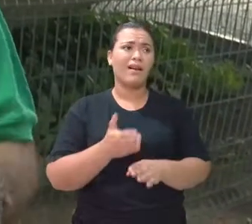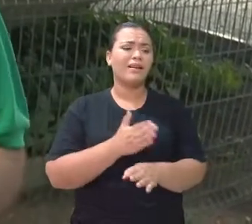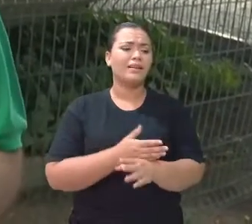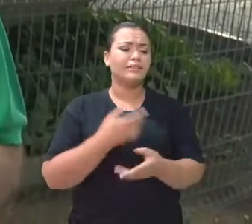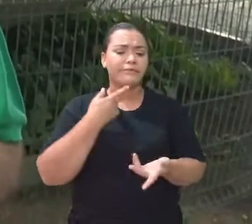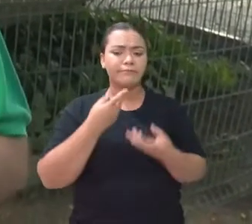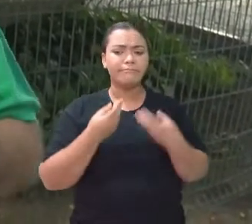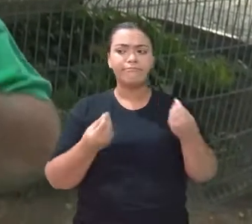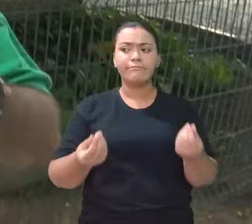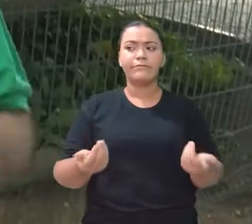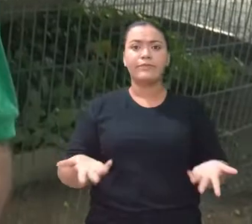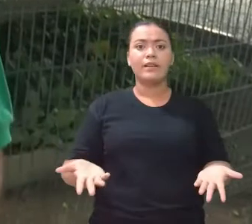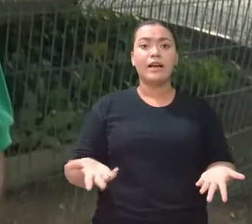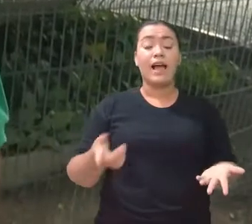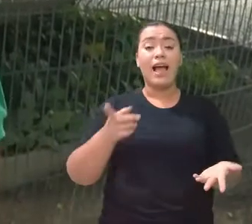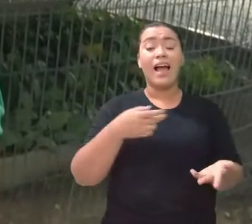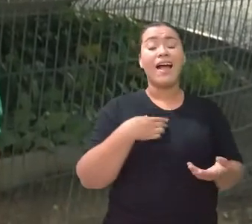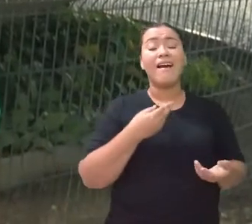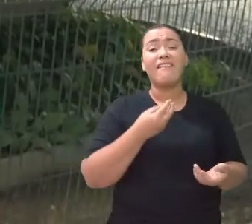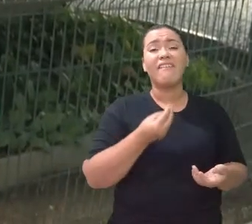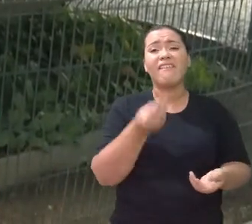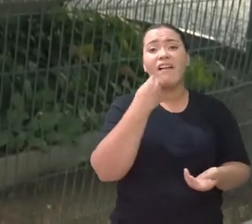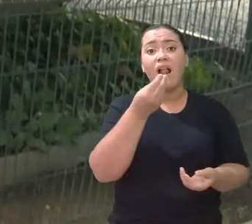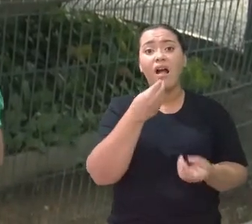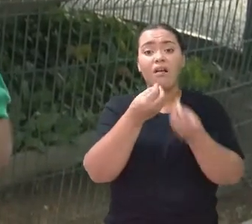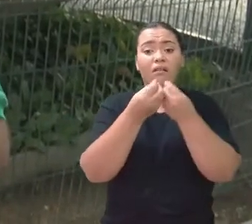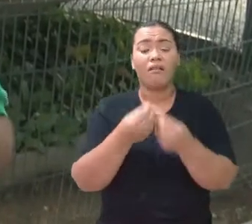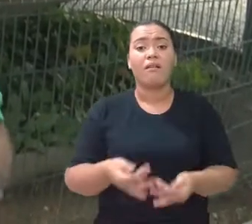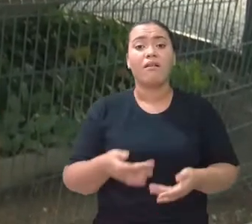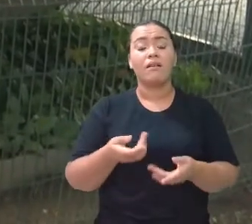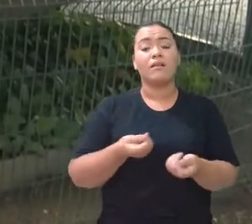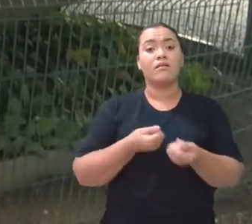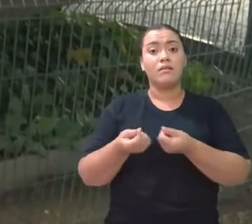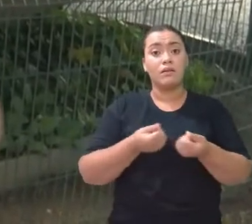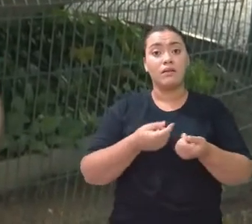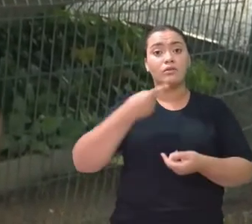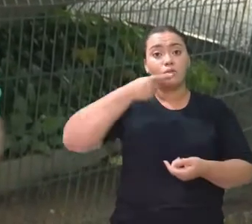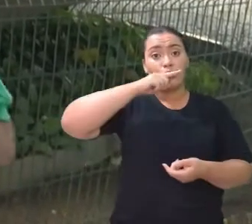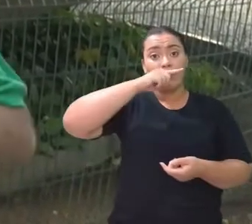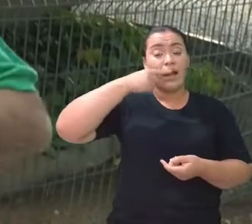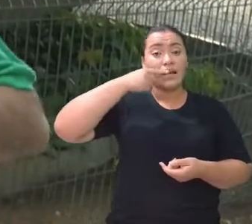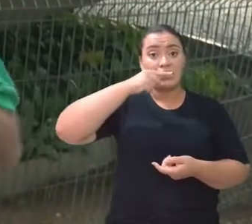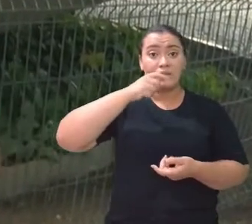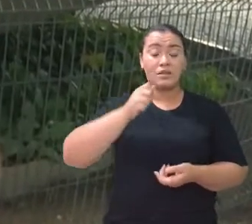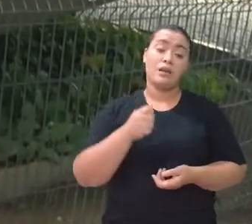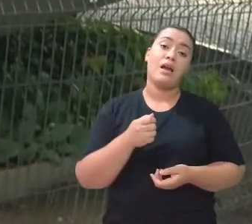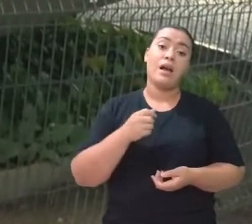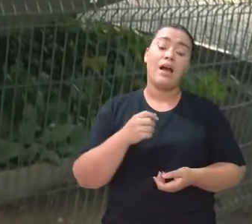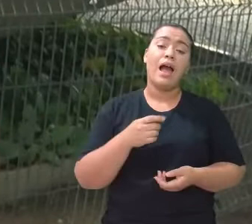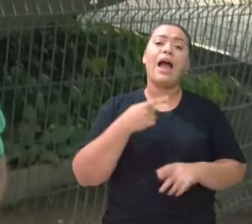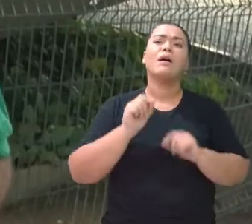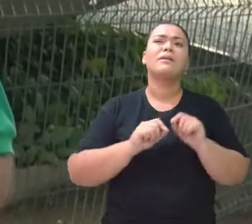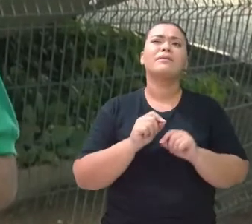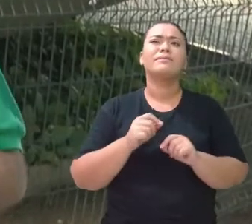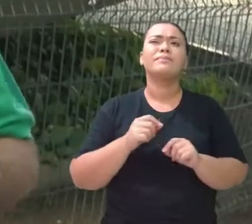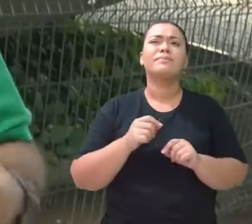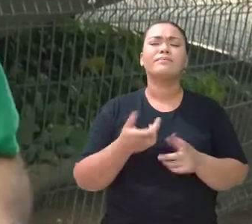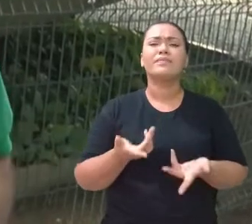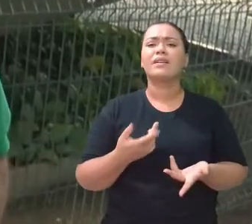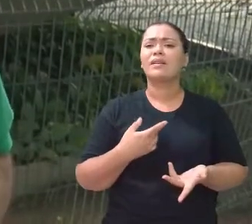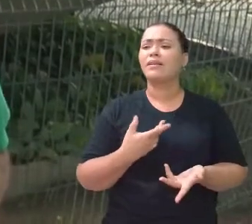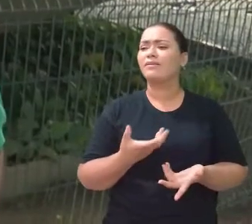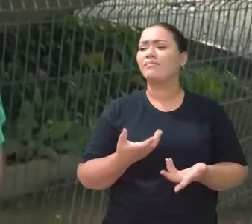como é que a gente pode falar, do enfraquecimento do comércio, né, da cana-de-açúcar, eles terminaram ficando aí